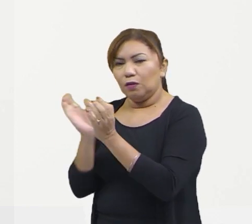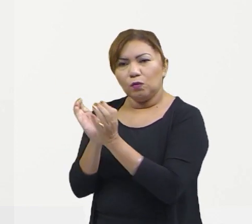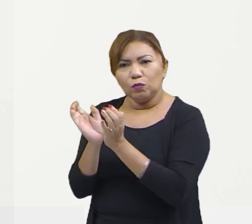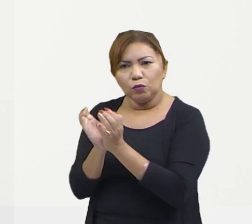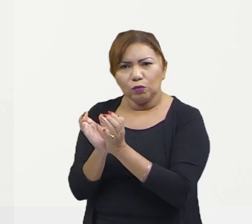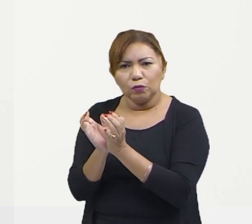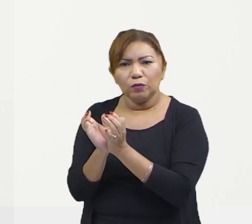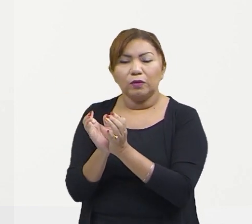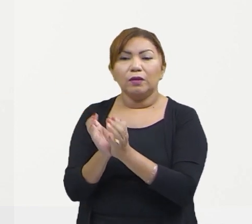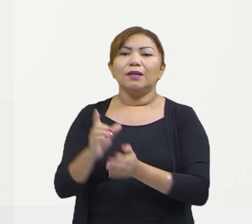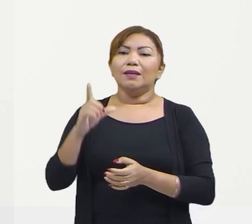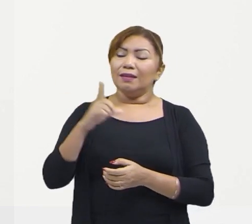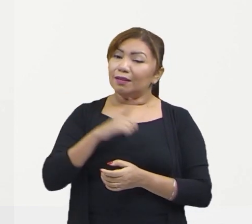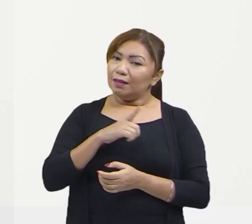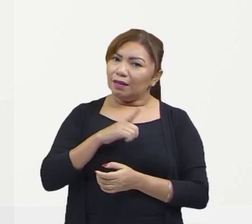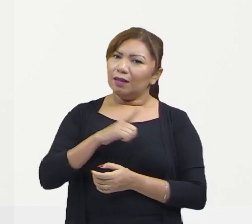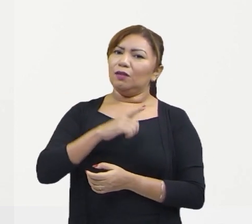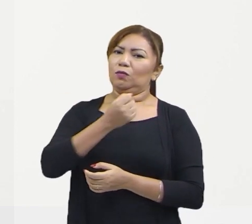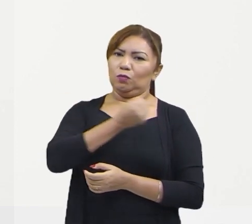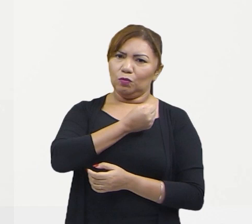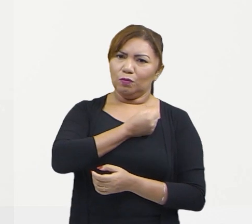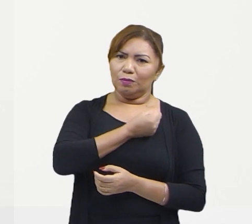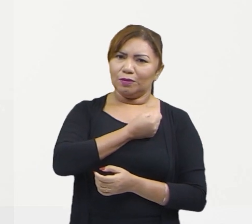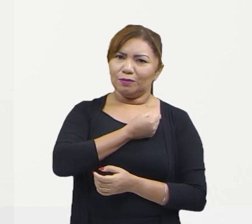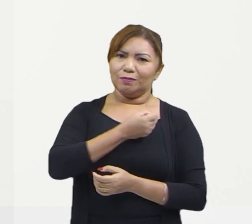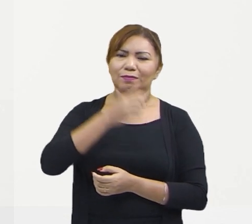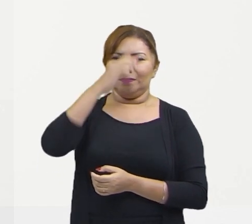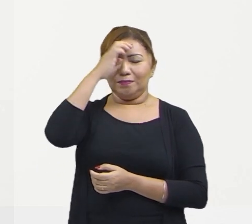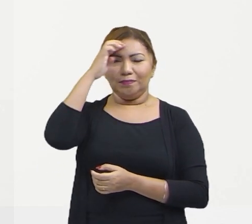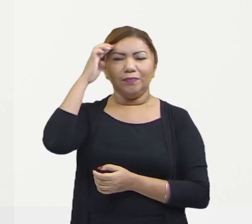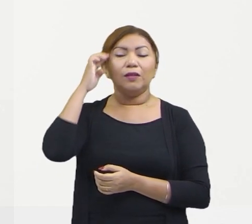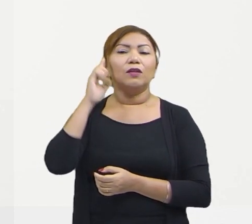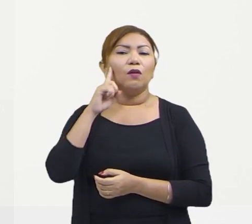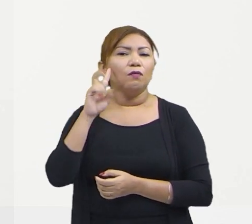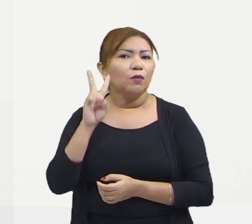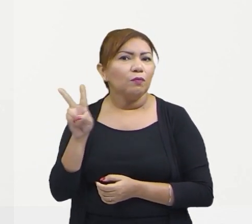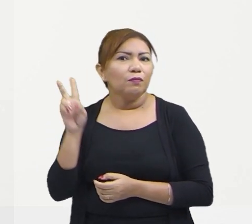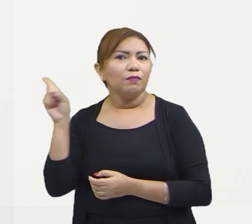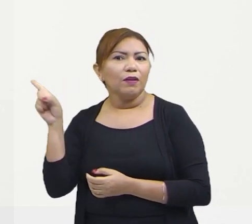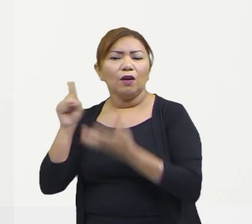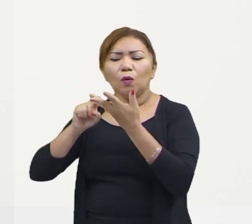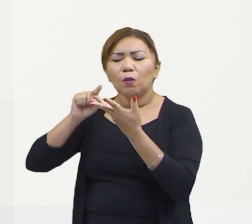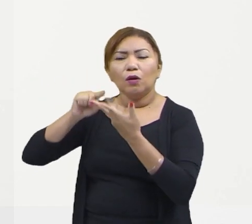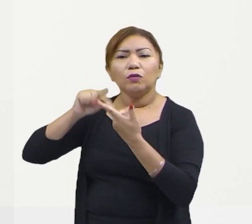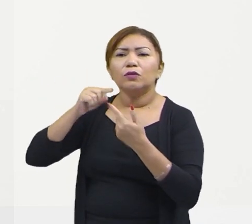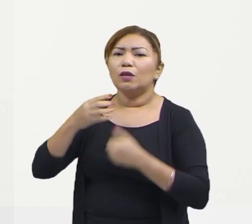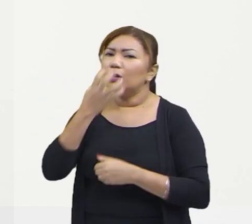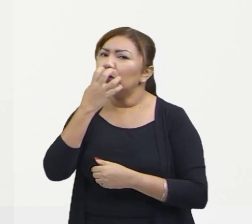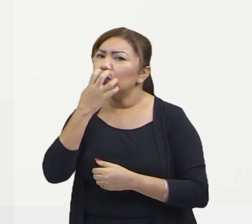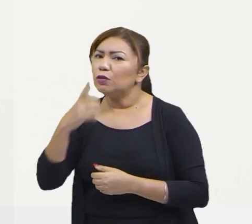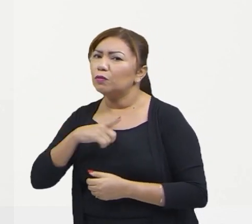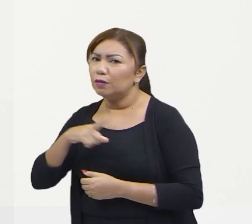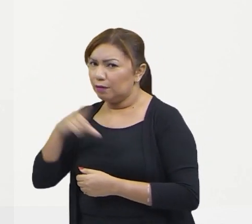conjuntinho desse é representado por um número. Vamos contar quantos cachorrinhos tem aqui?